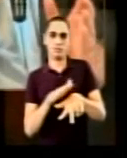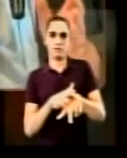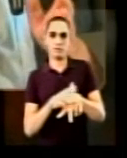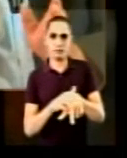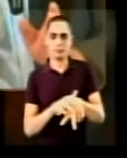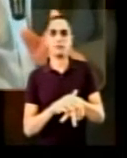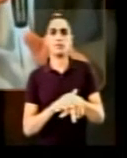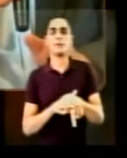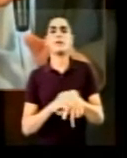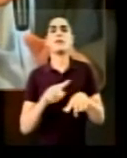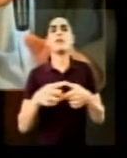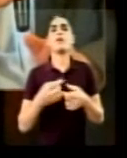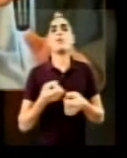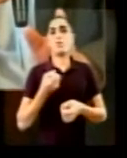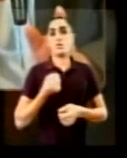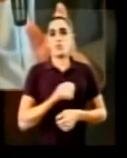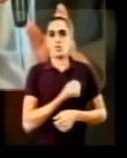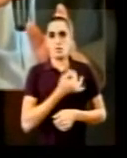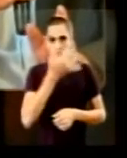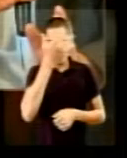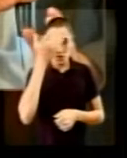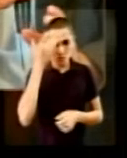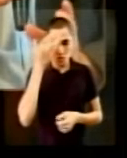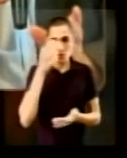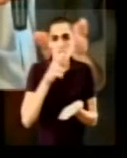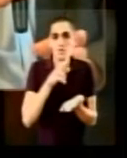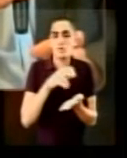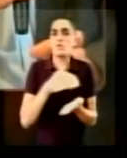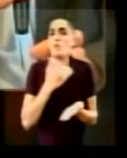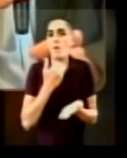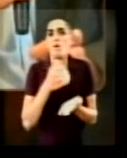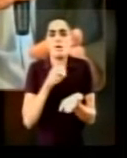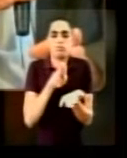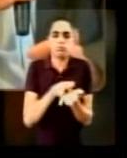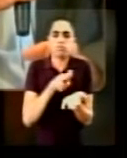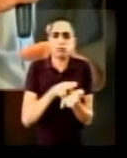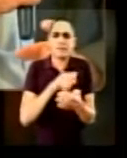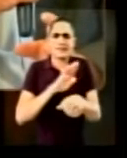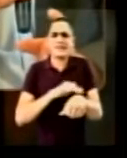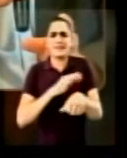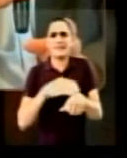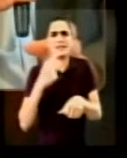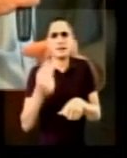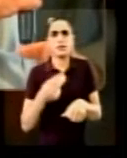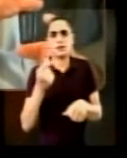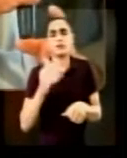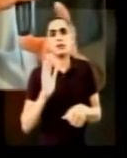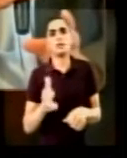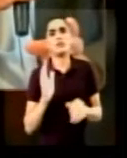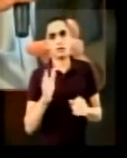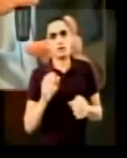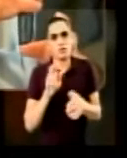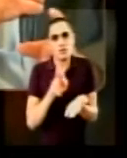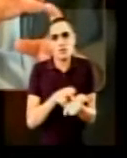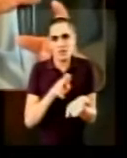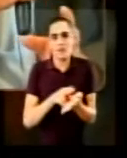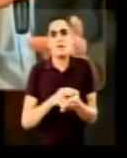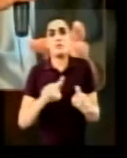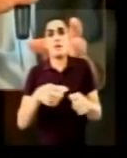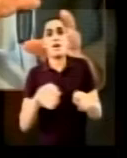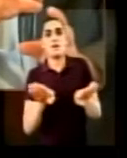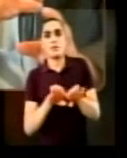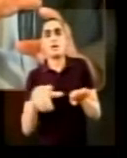por longo tempo e estavam com complicações, sejam elas renais, cardíacas,